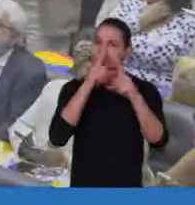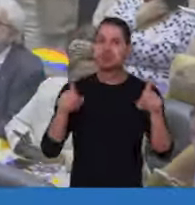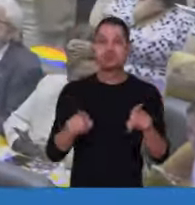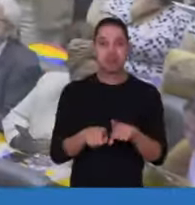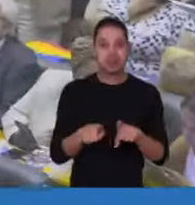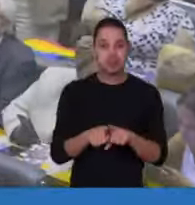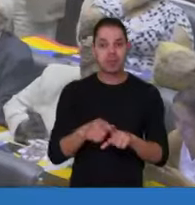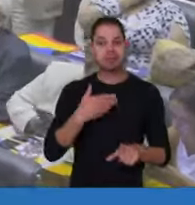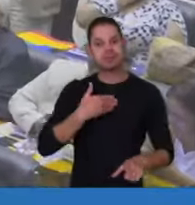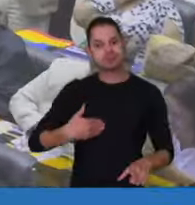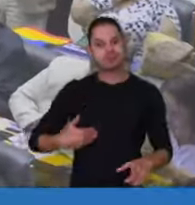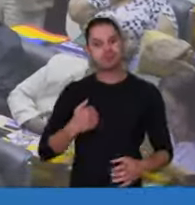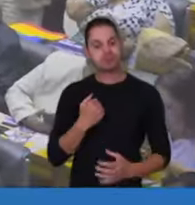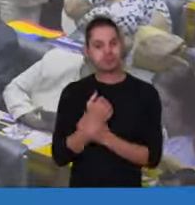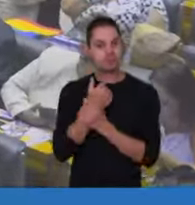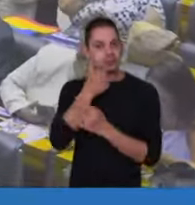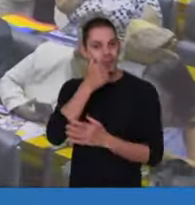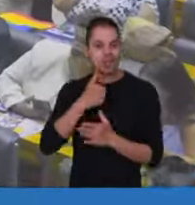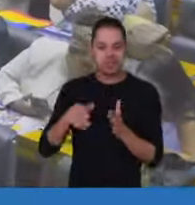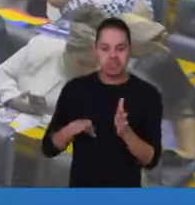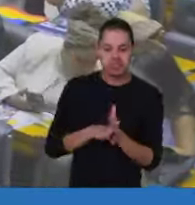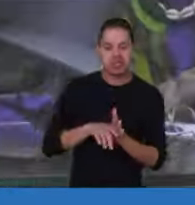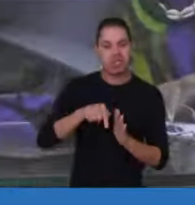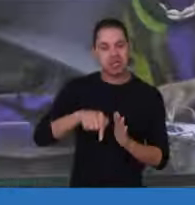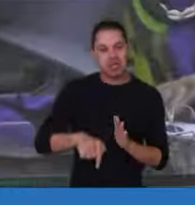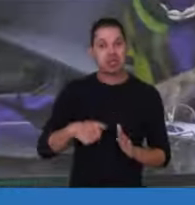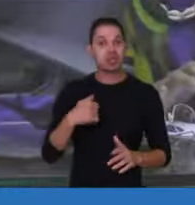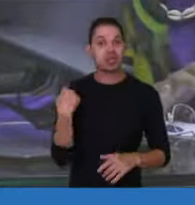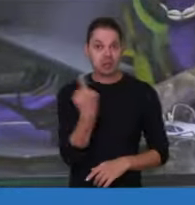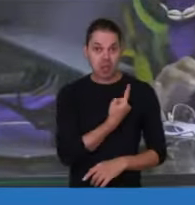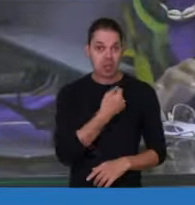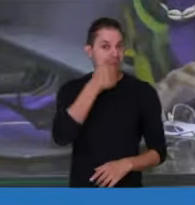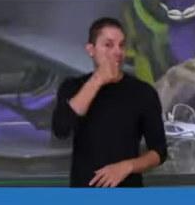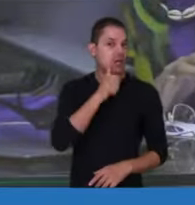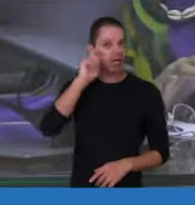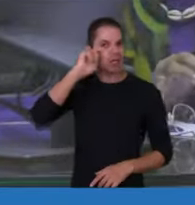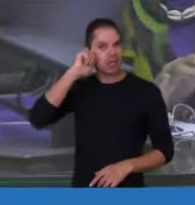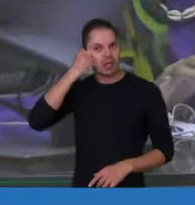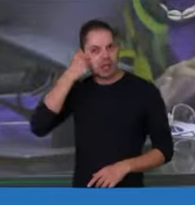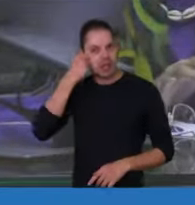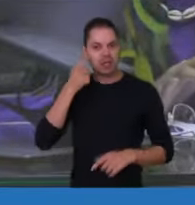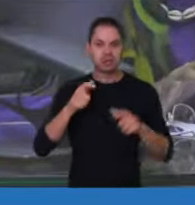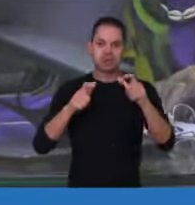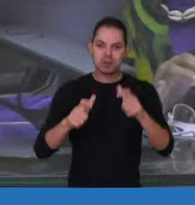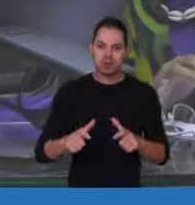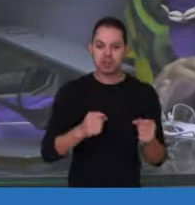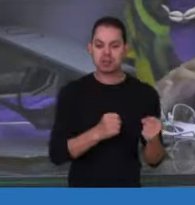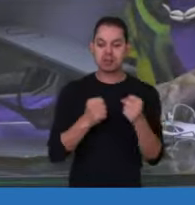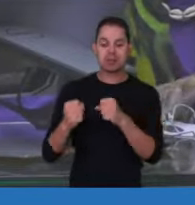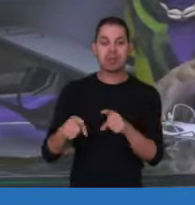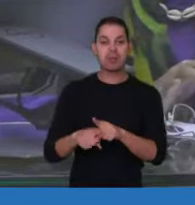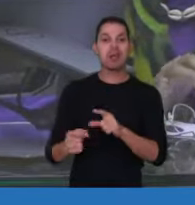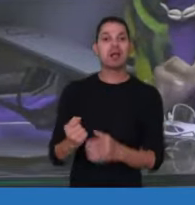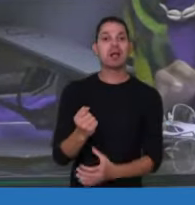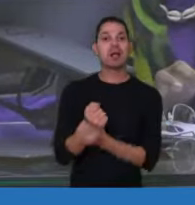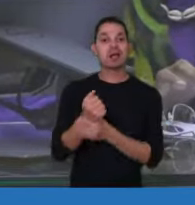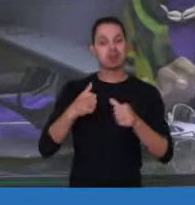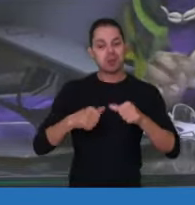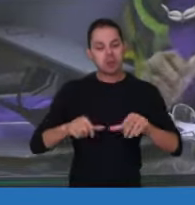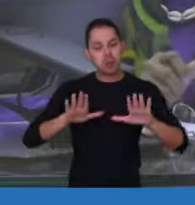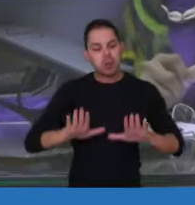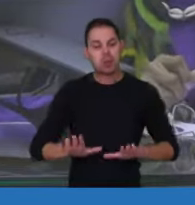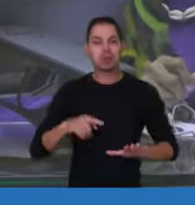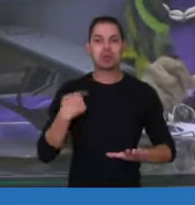Estado garanta a chegada de nós mulheres negras, nos espaços de poder, mas também garanta a nossa permanência, porque a gente quer estar